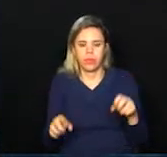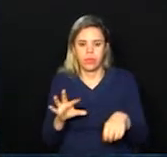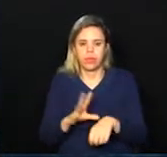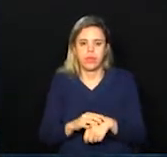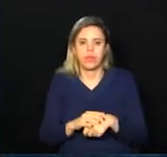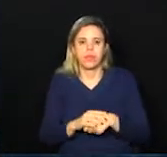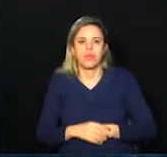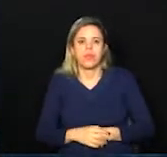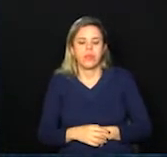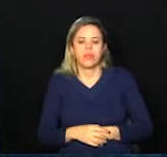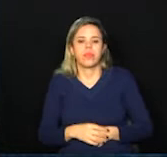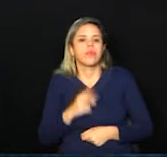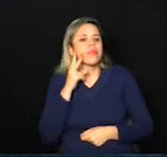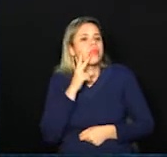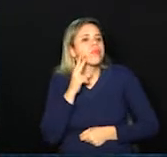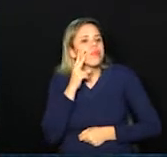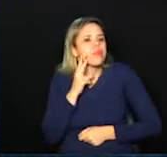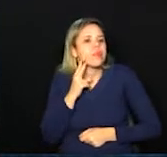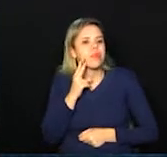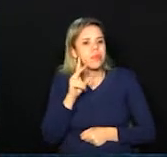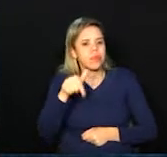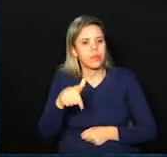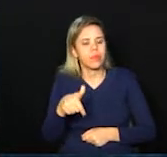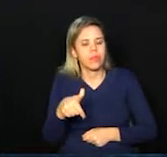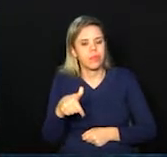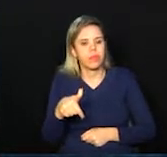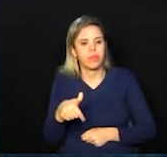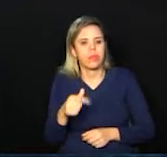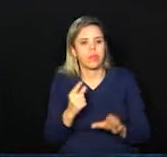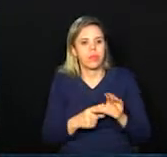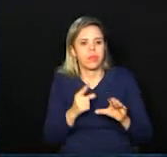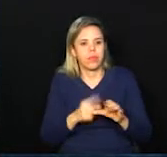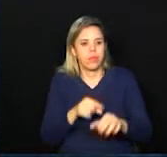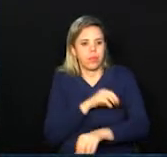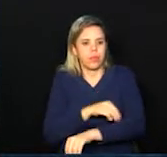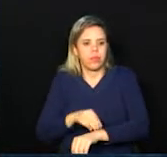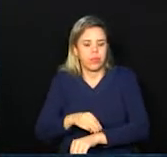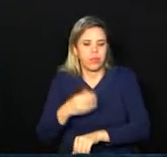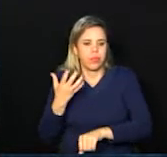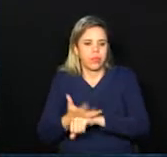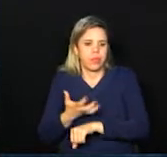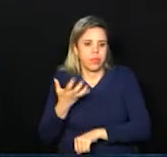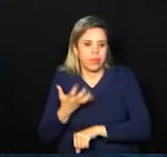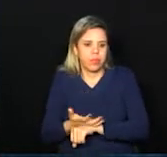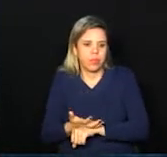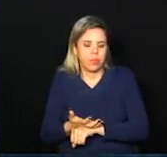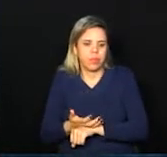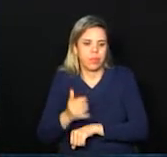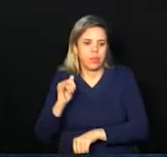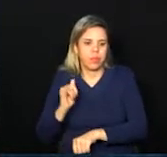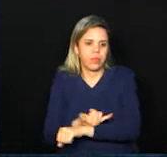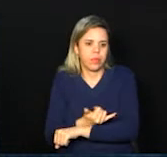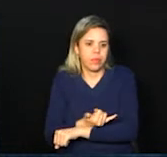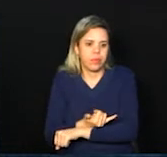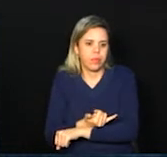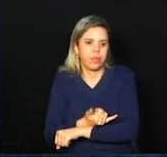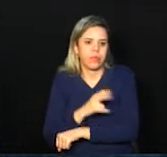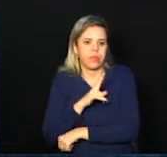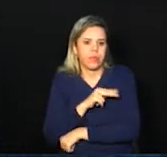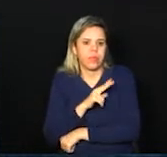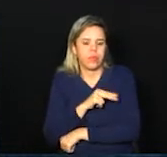doença. Vinhedo, na sequência aparecem Cosmópolis, Montemor, Nova Odessa,